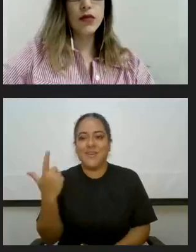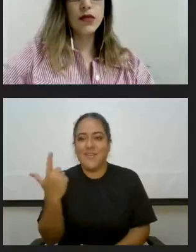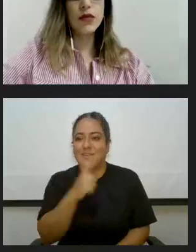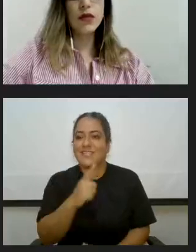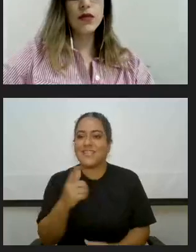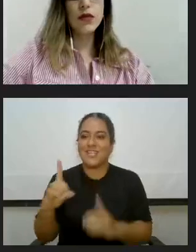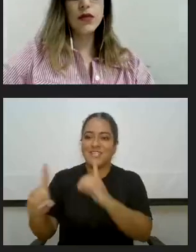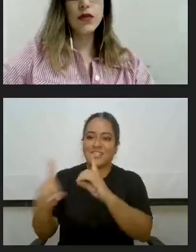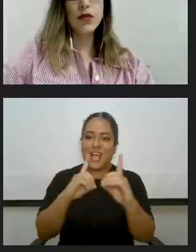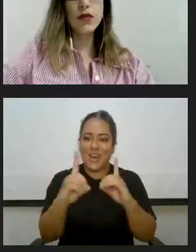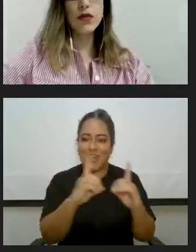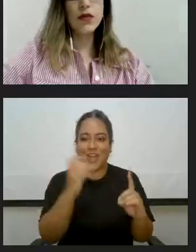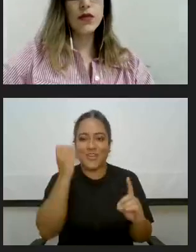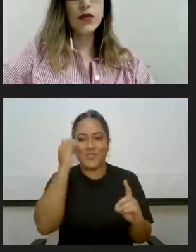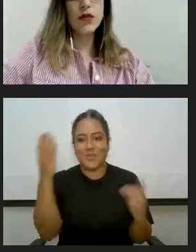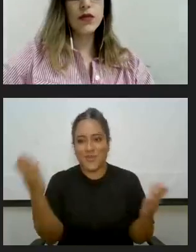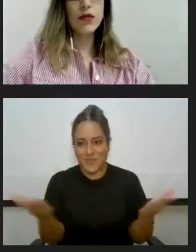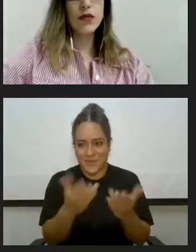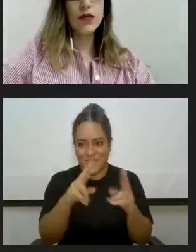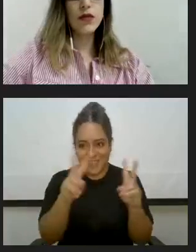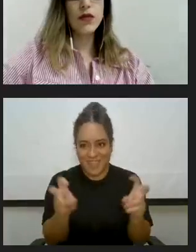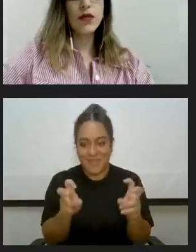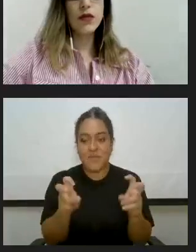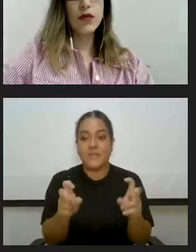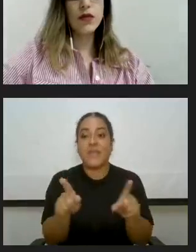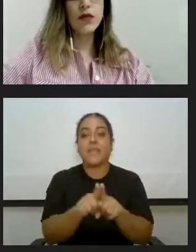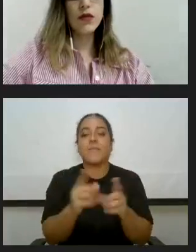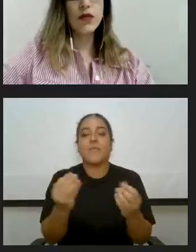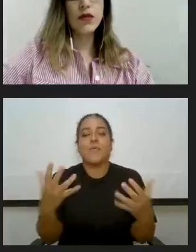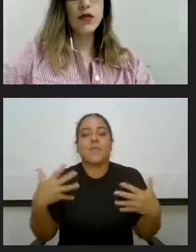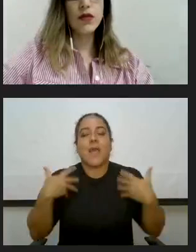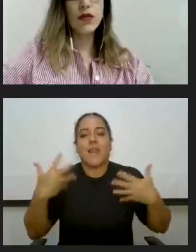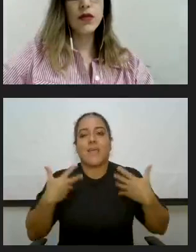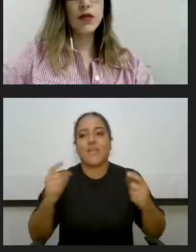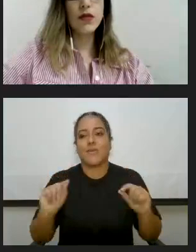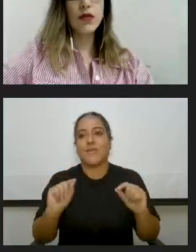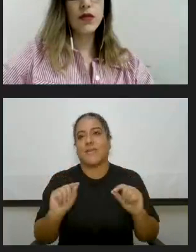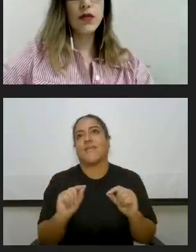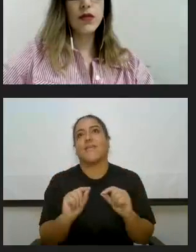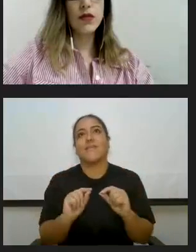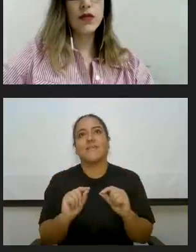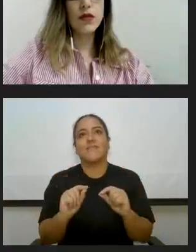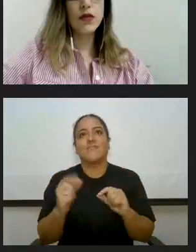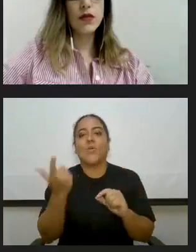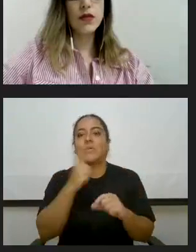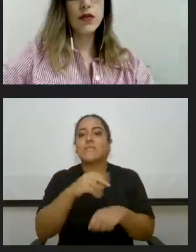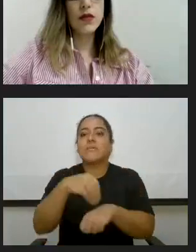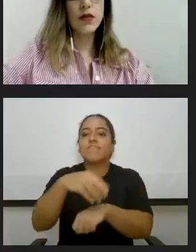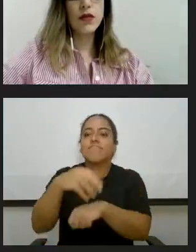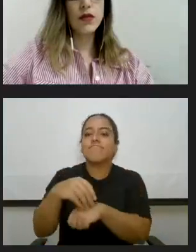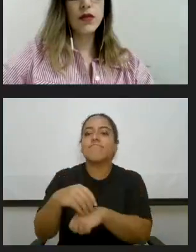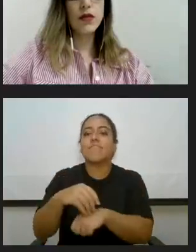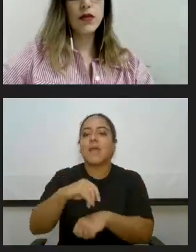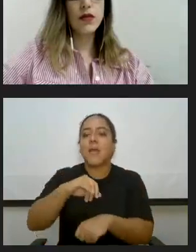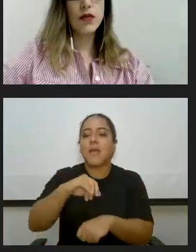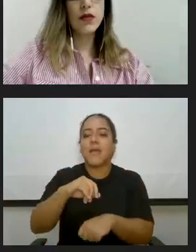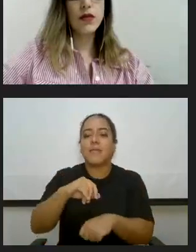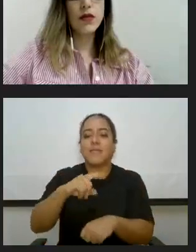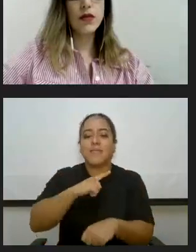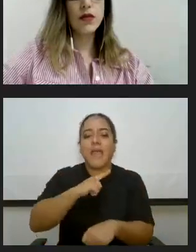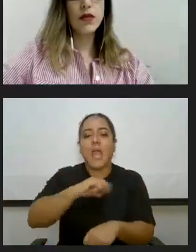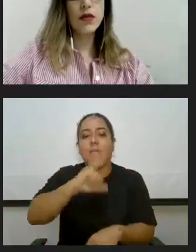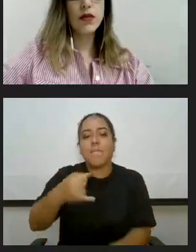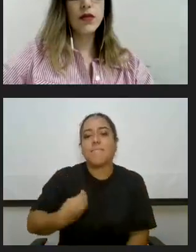dialogar sobre isso hoje, e uma alegria também estar contando com a contribuição